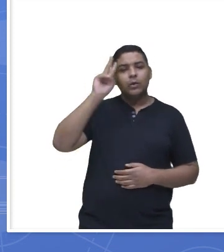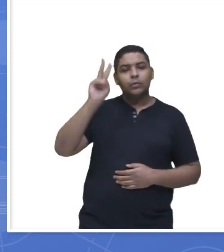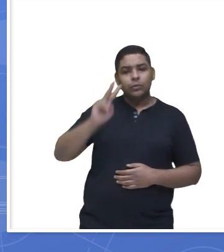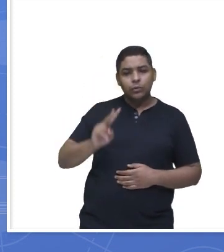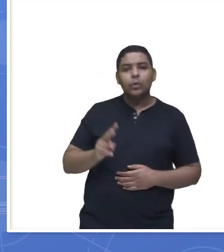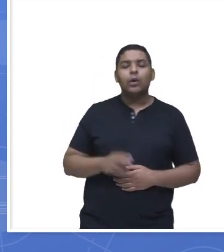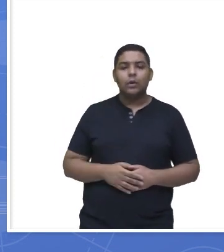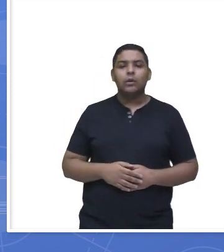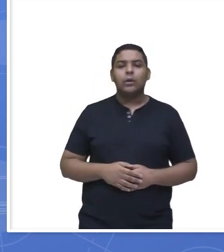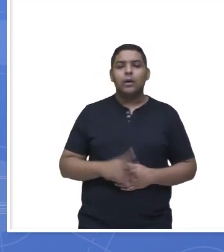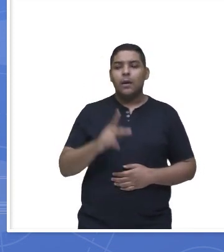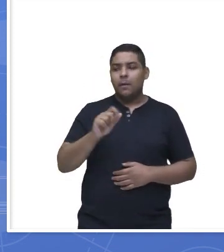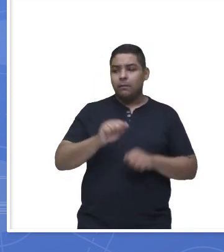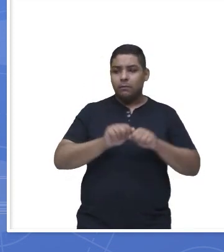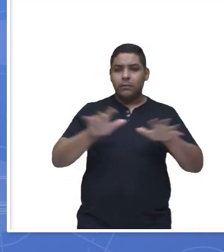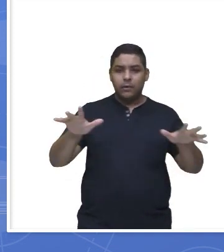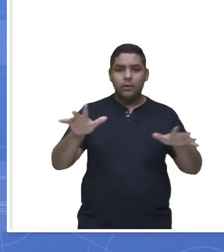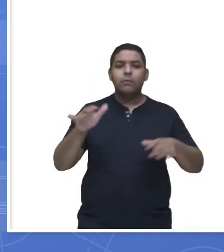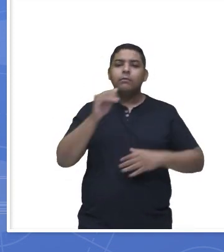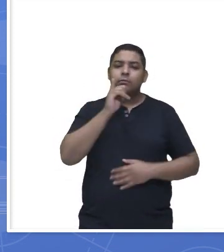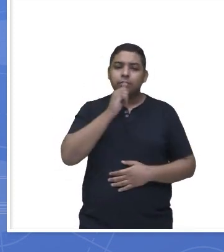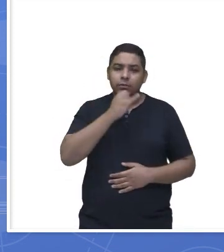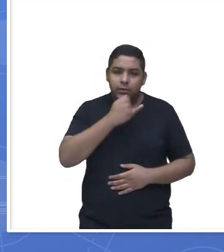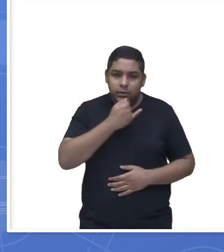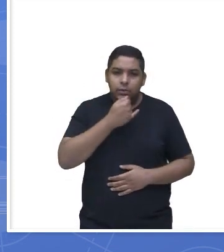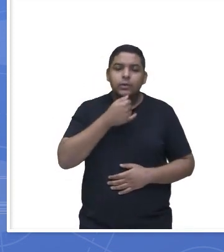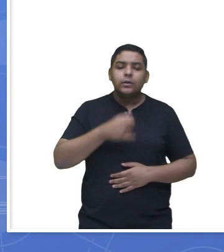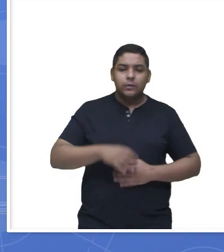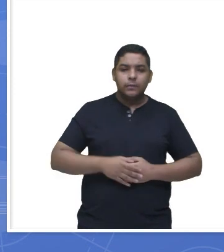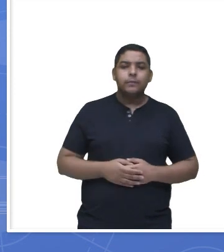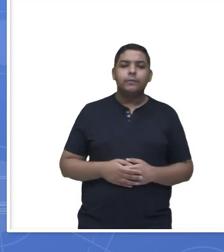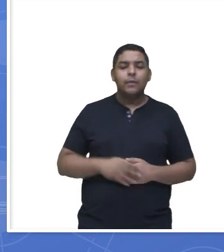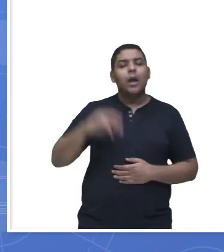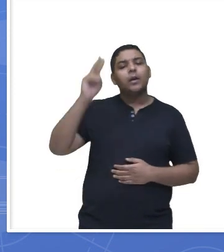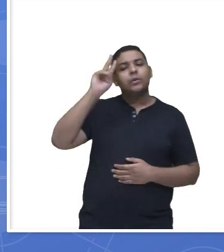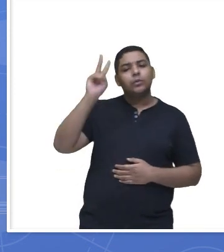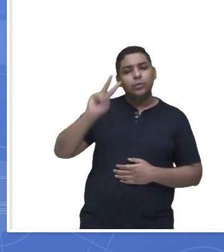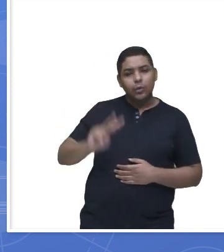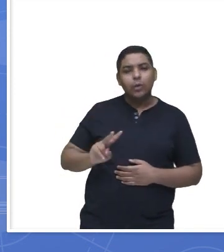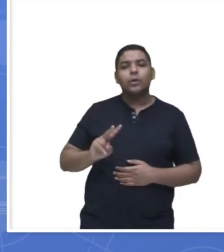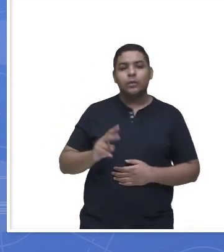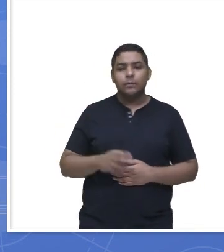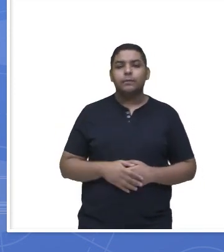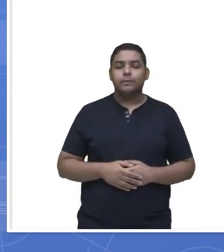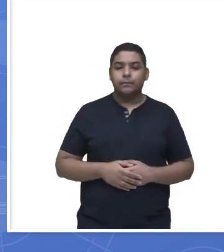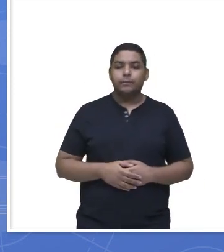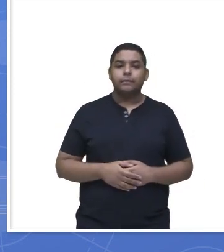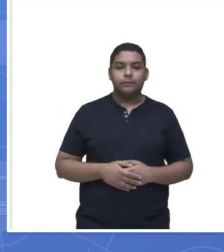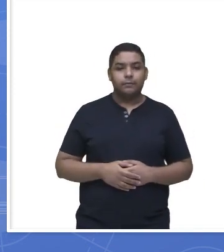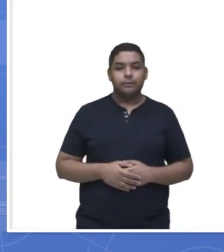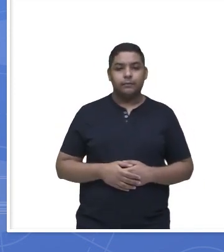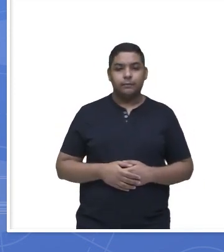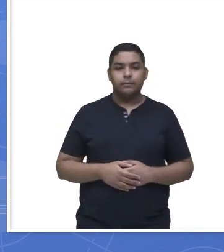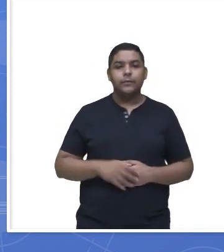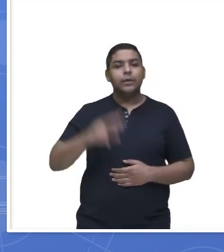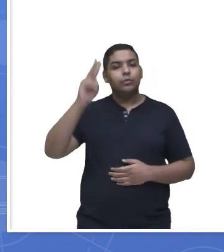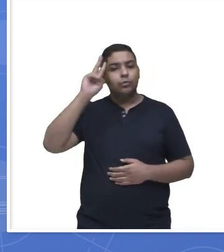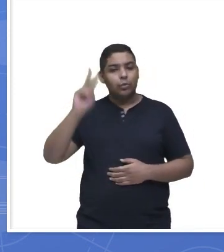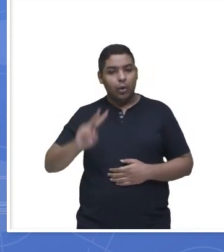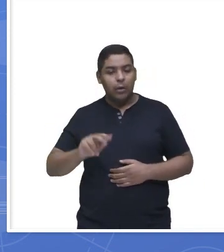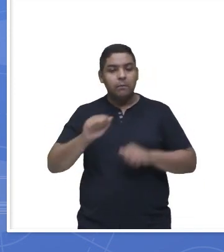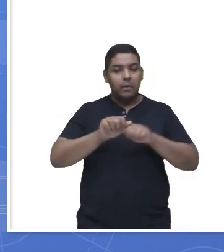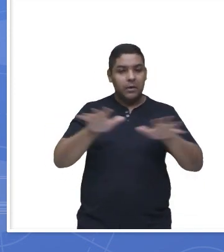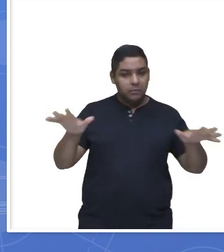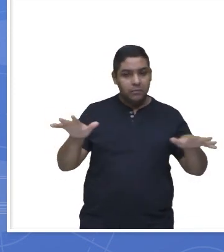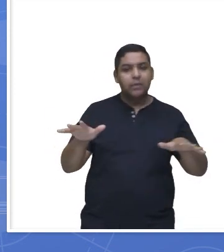la pandemia es muy triste, né? Temos história e pandemia. Só que o que acontece? História é